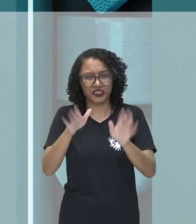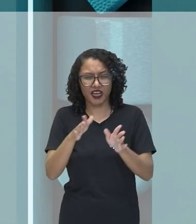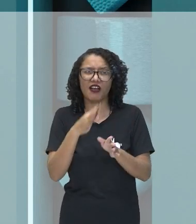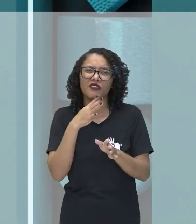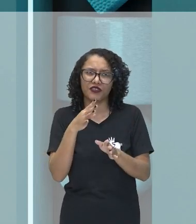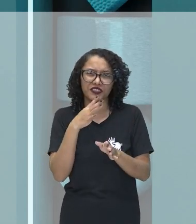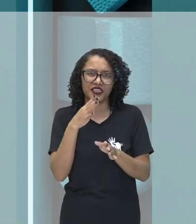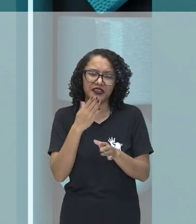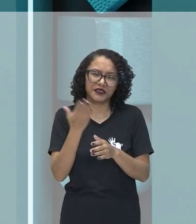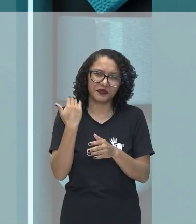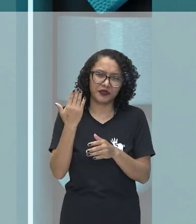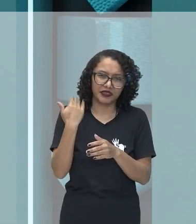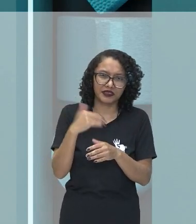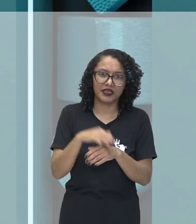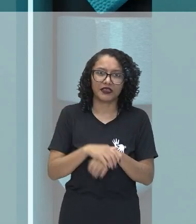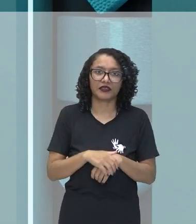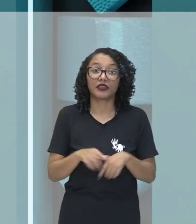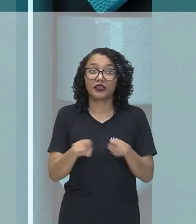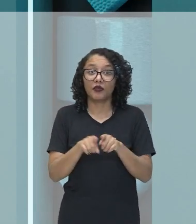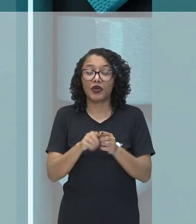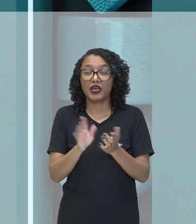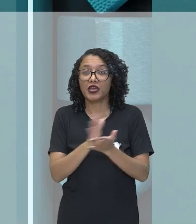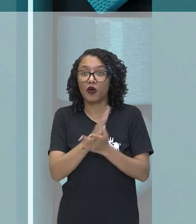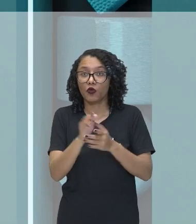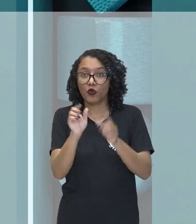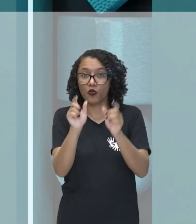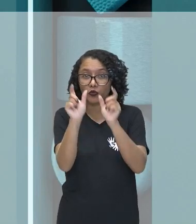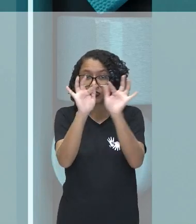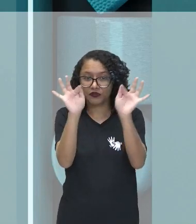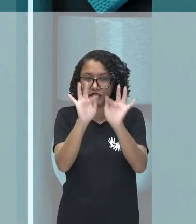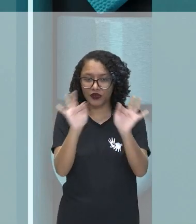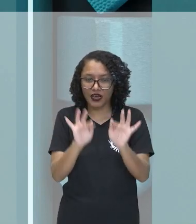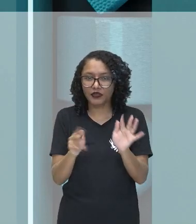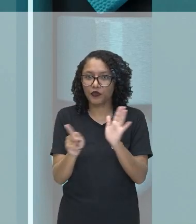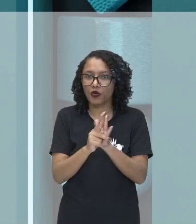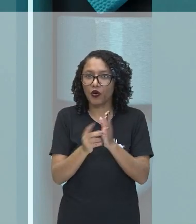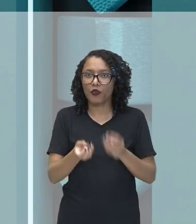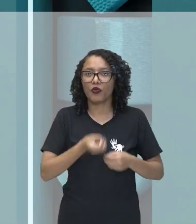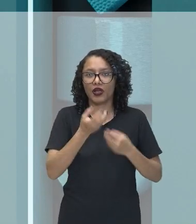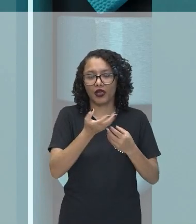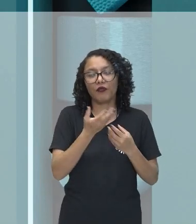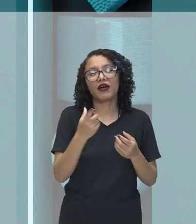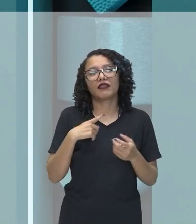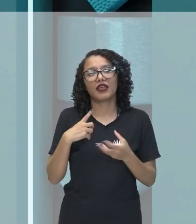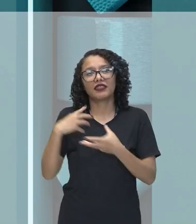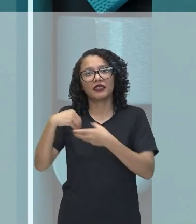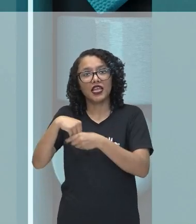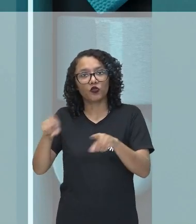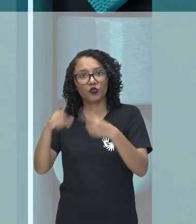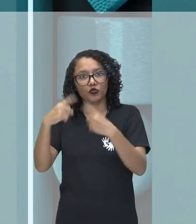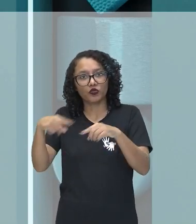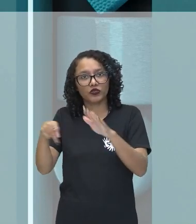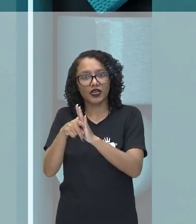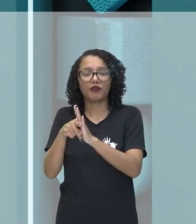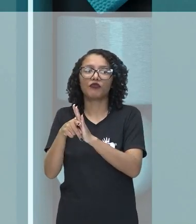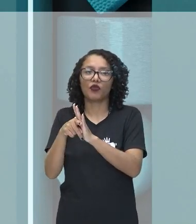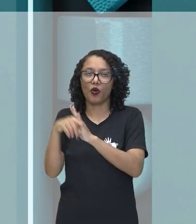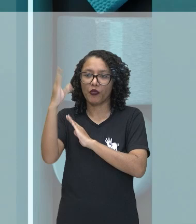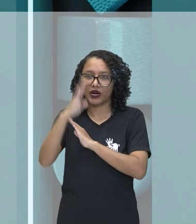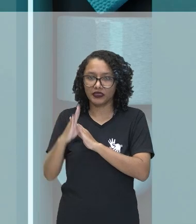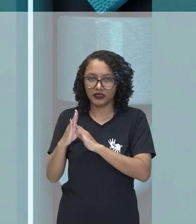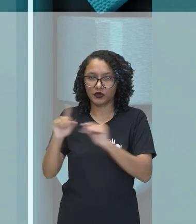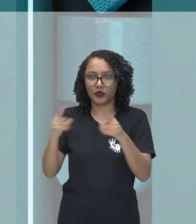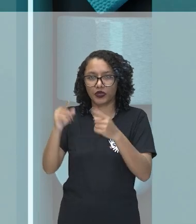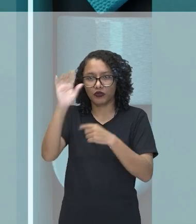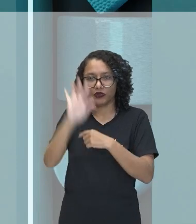alguns dos seus versos foram utilizados em um dos símbolos máximos da nação, que é o hino nacional. Já deve ter ouvido que algum desses